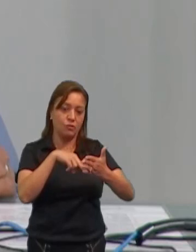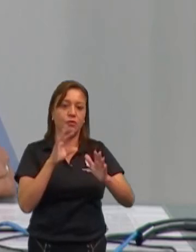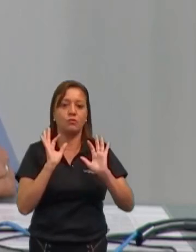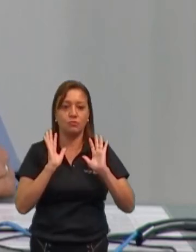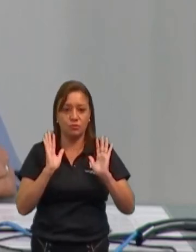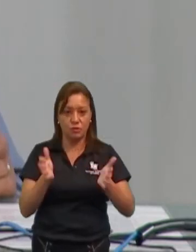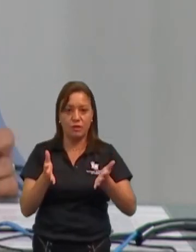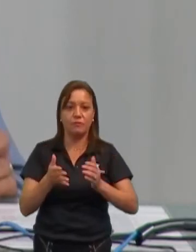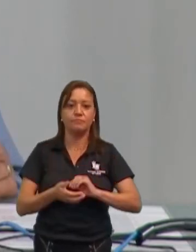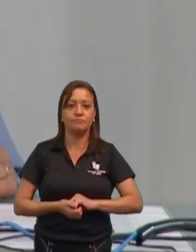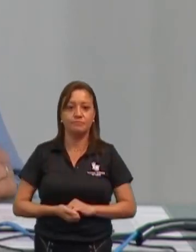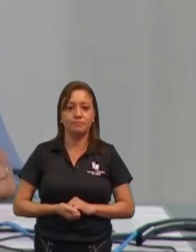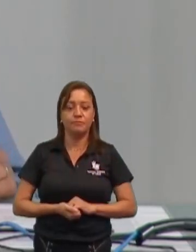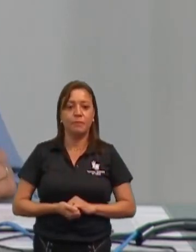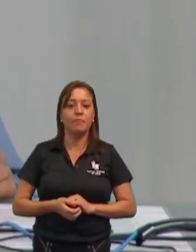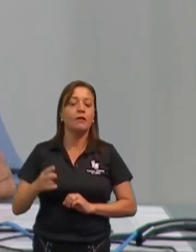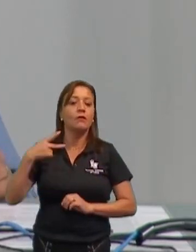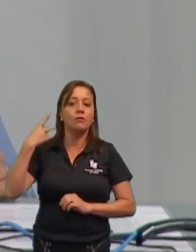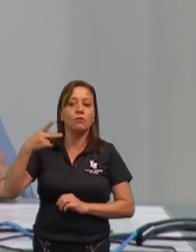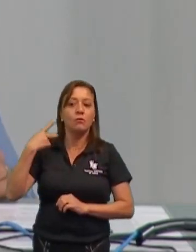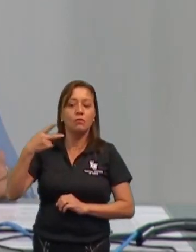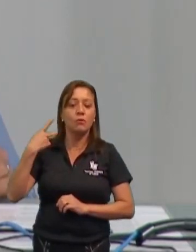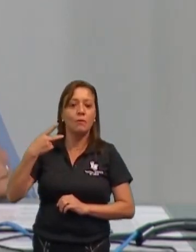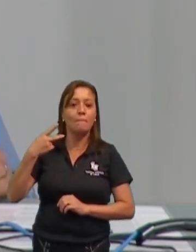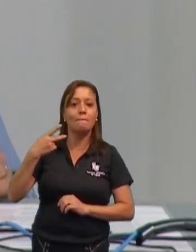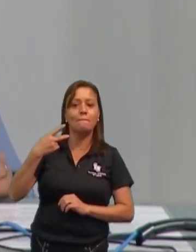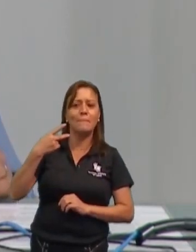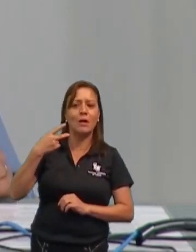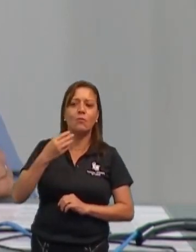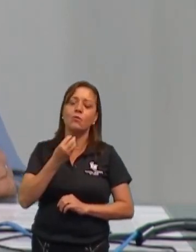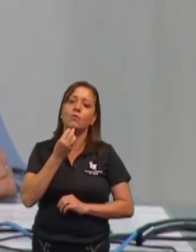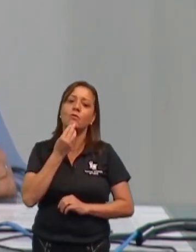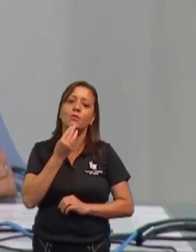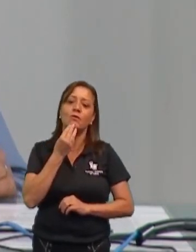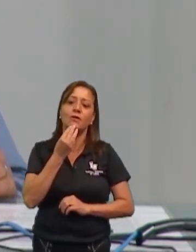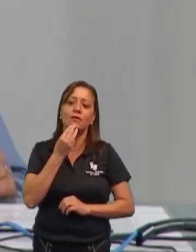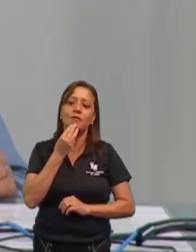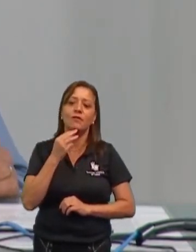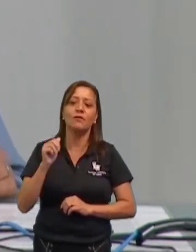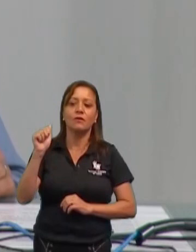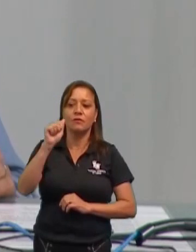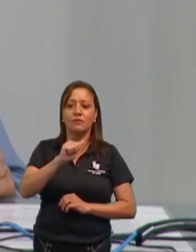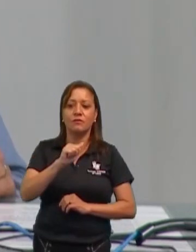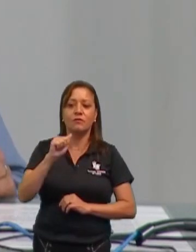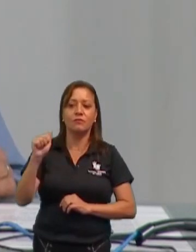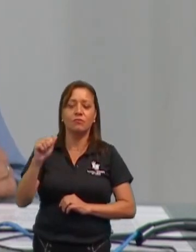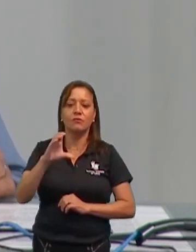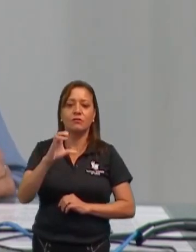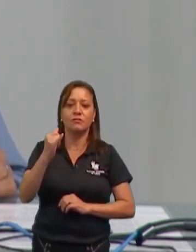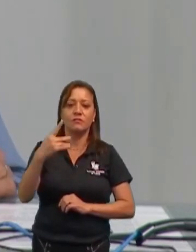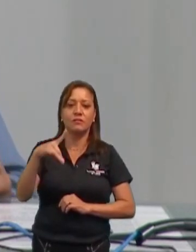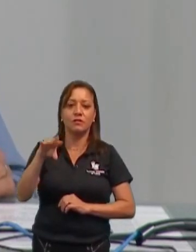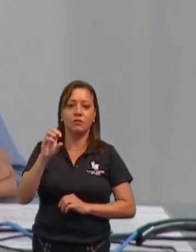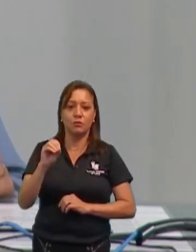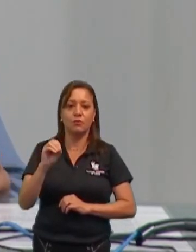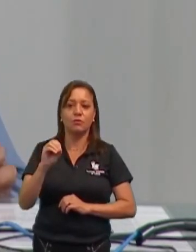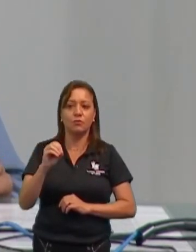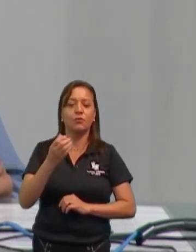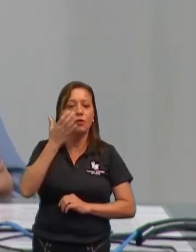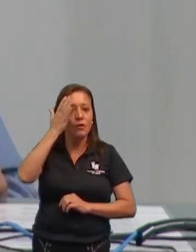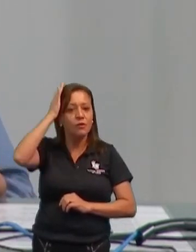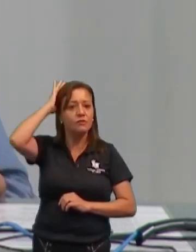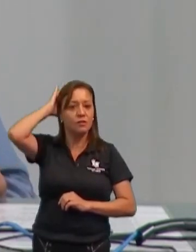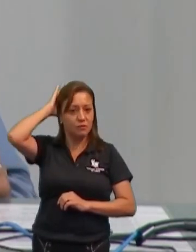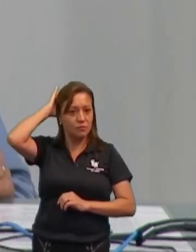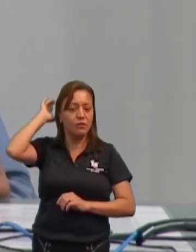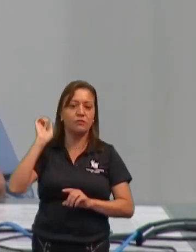vista, vereadores, Maurício Delgado, Sargento Melo Casal, doutor Antônio Aguiar, Cido Reis e André Luiz, sobrestado pelo vereador